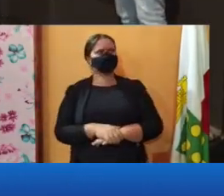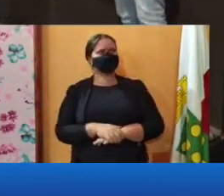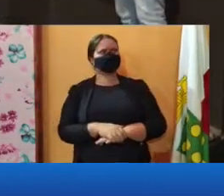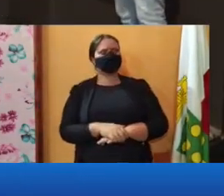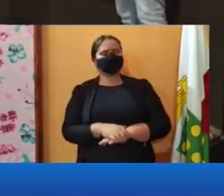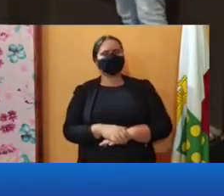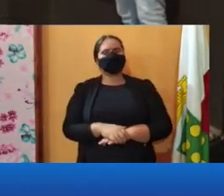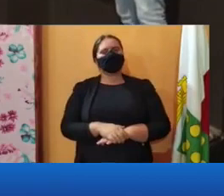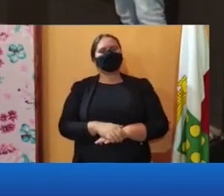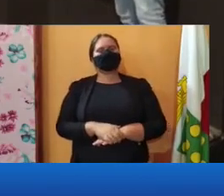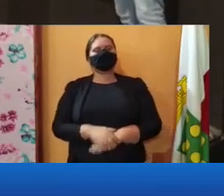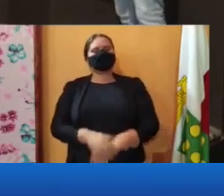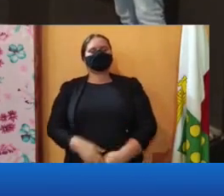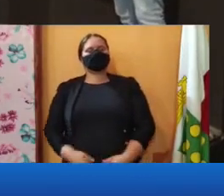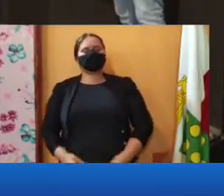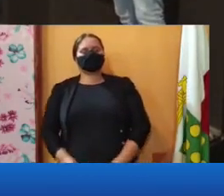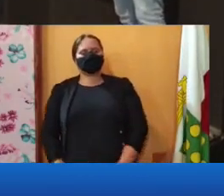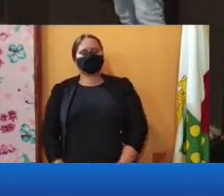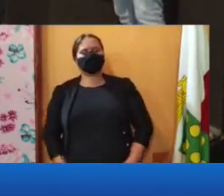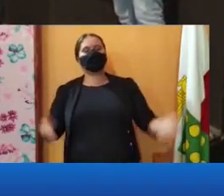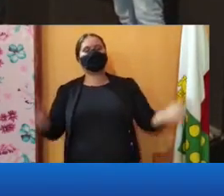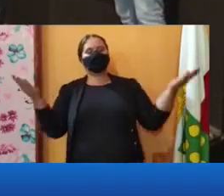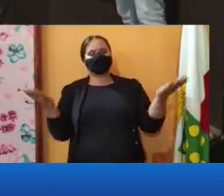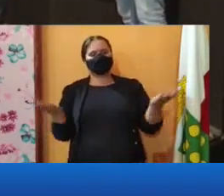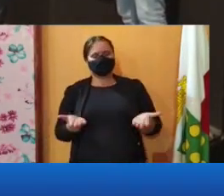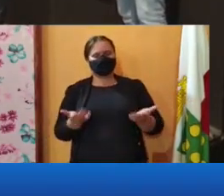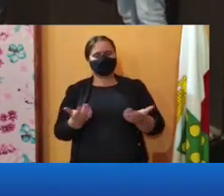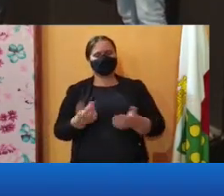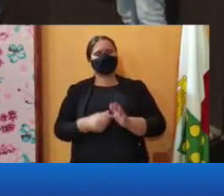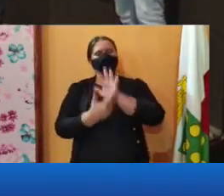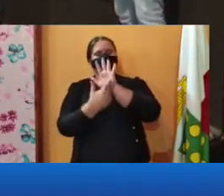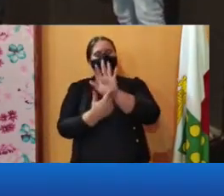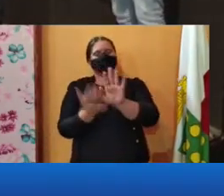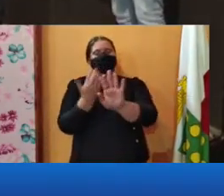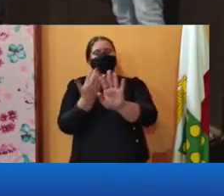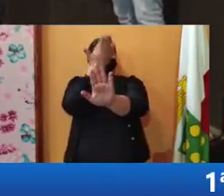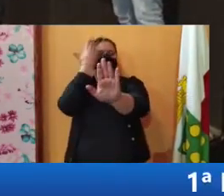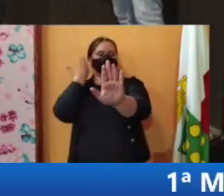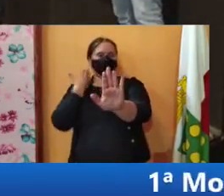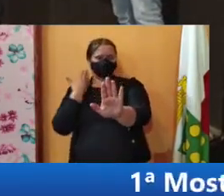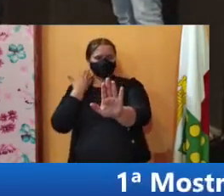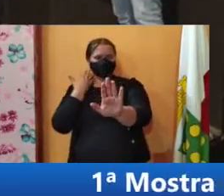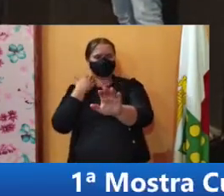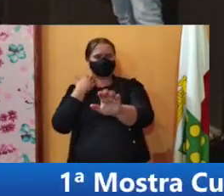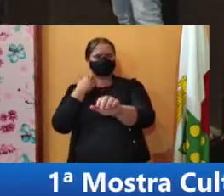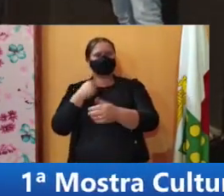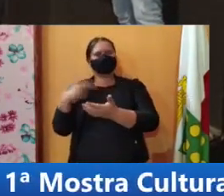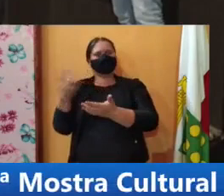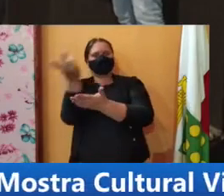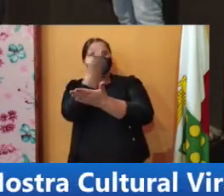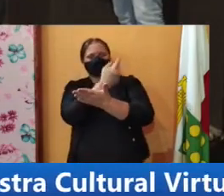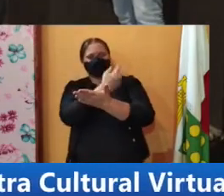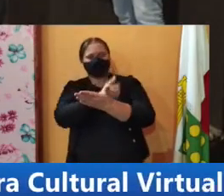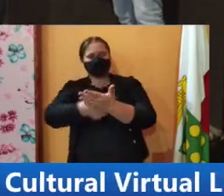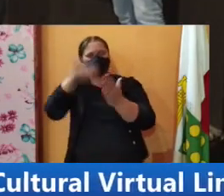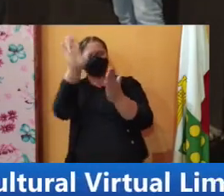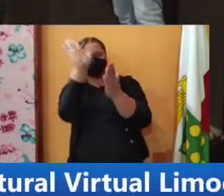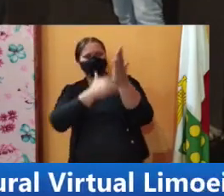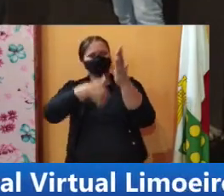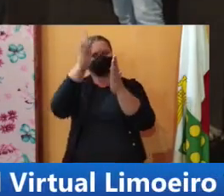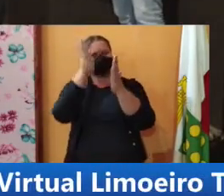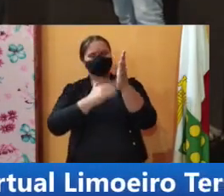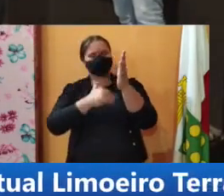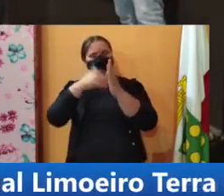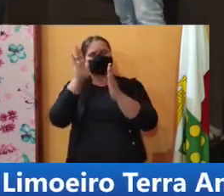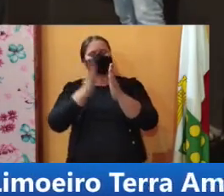Brennan e etc., a parte da frente, mas a parte de trás, aquela sua arte que você trouxe aqui, que você mostrou, aquele boi